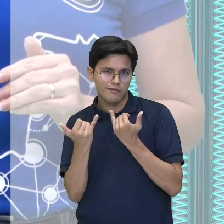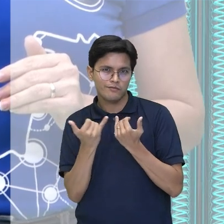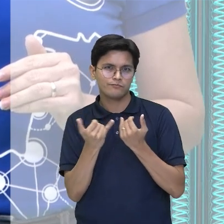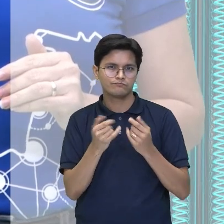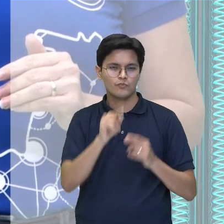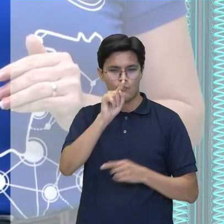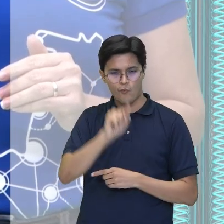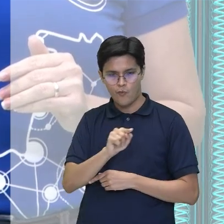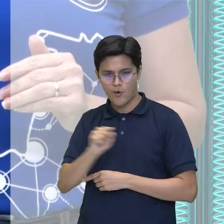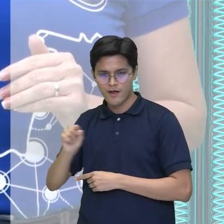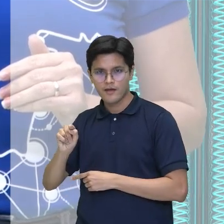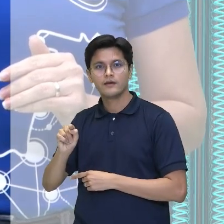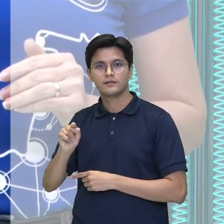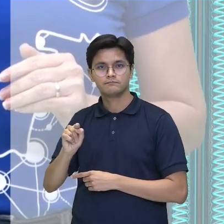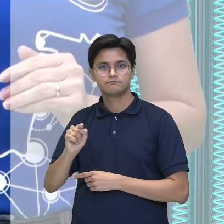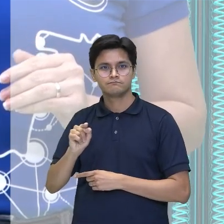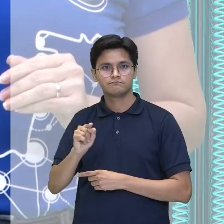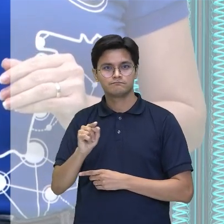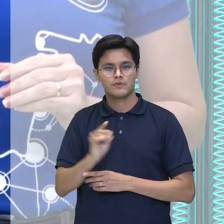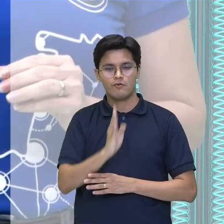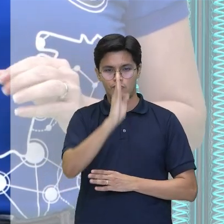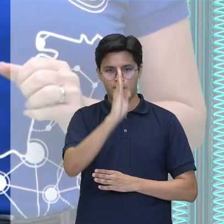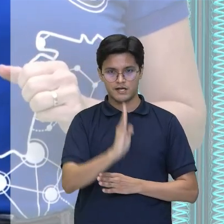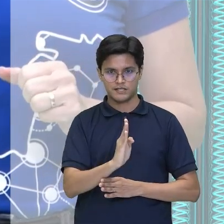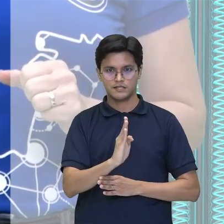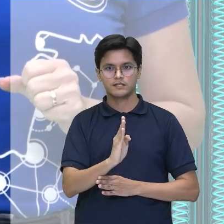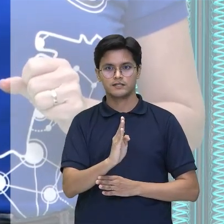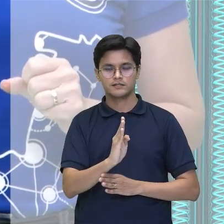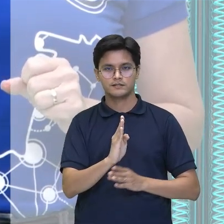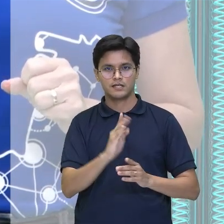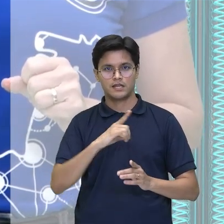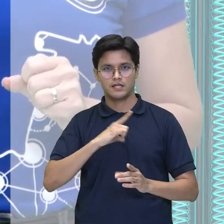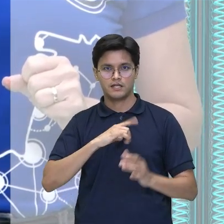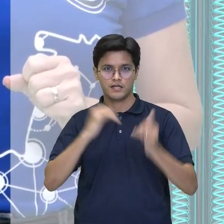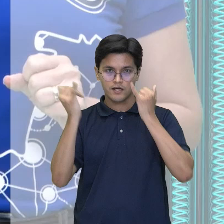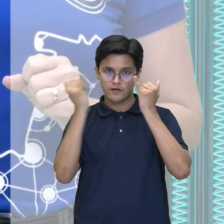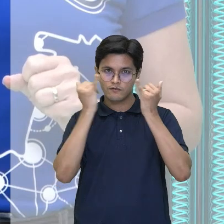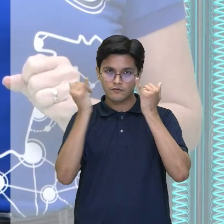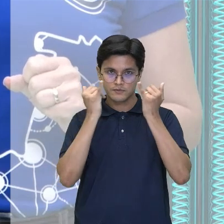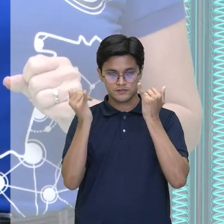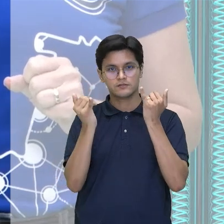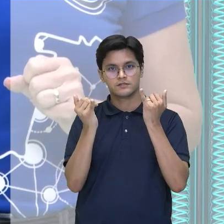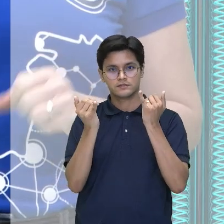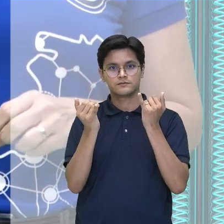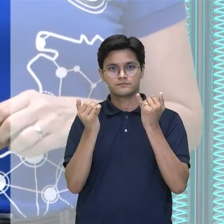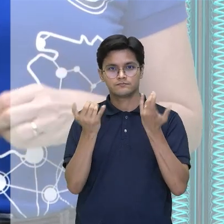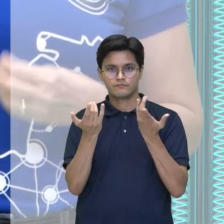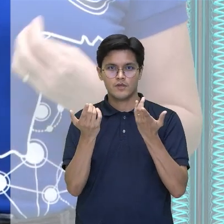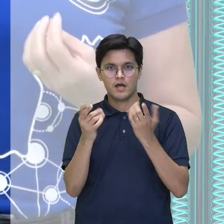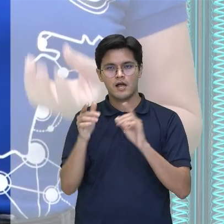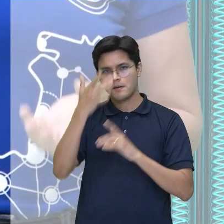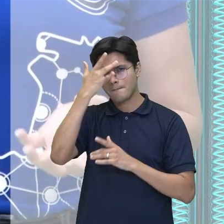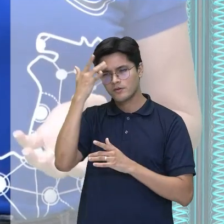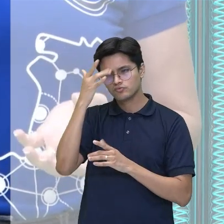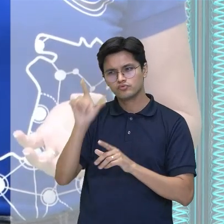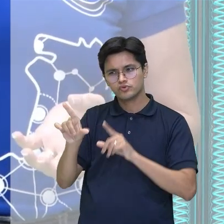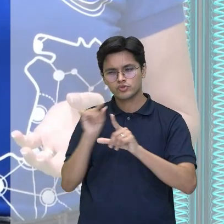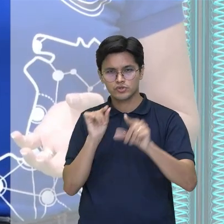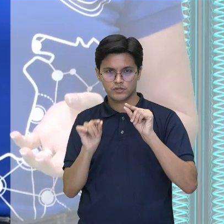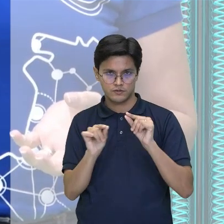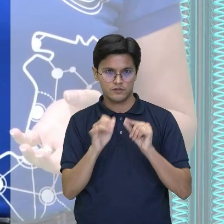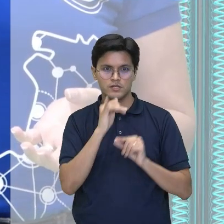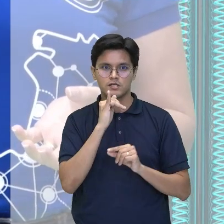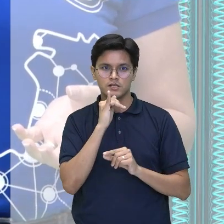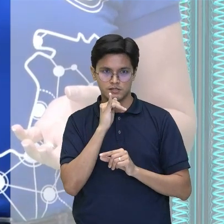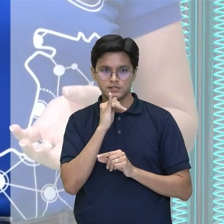aqui, nesse caso, a gente tem as informações que as pessoas têm que escolher, certo? No caso aqui, os assuntos que